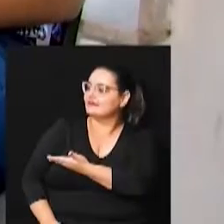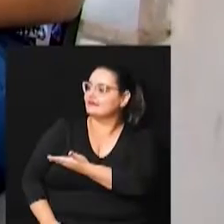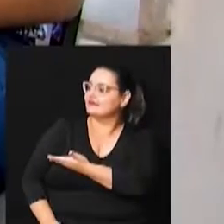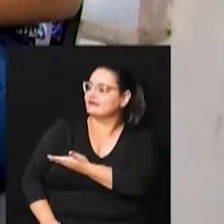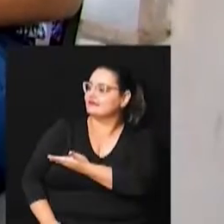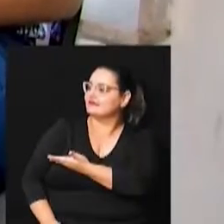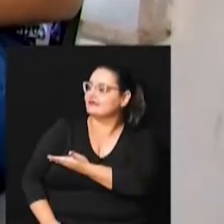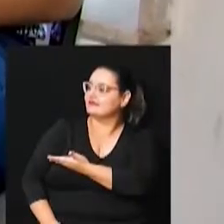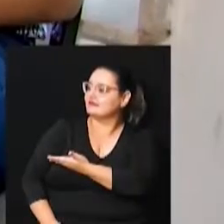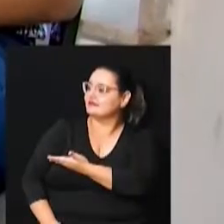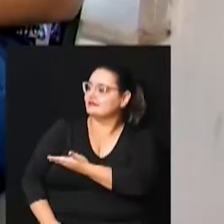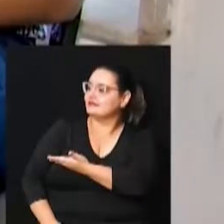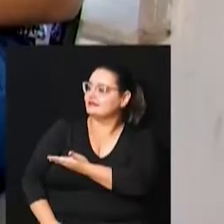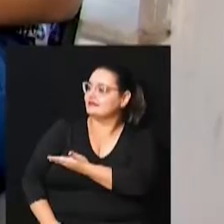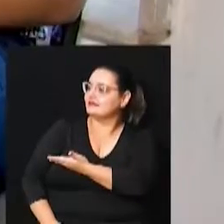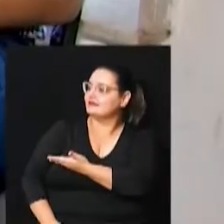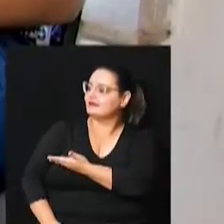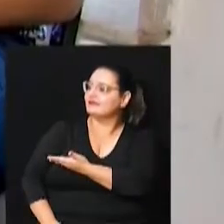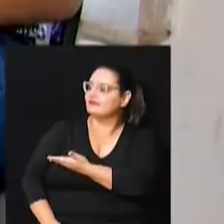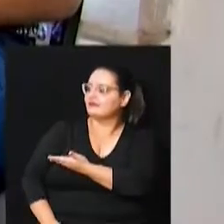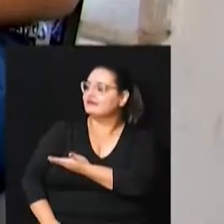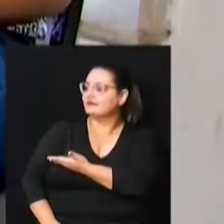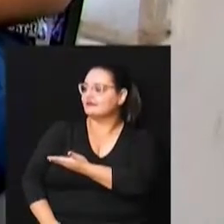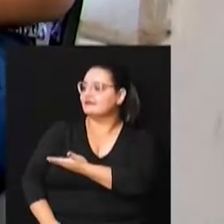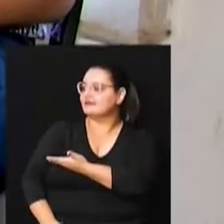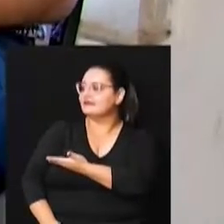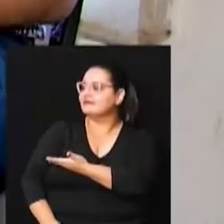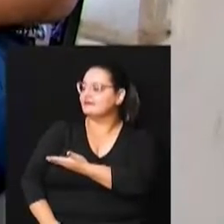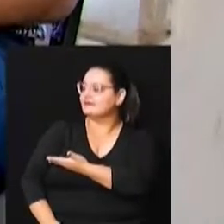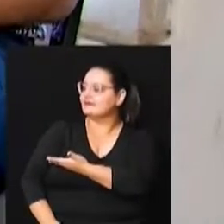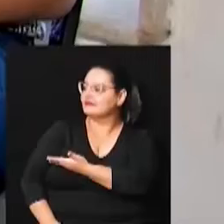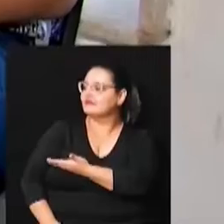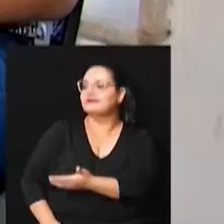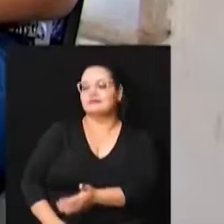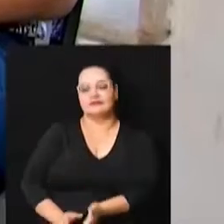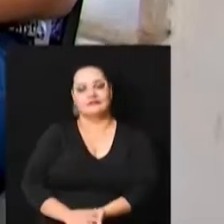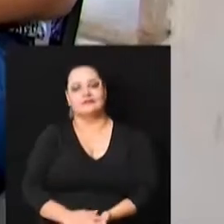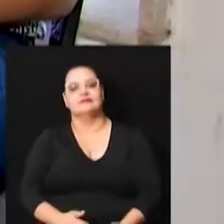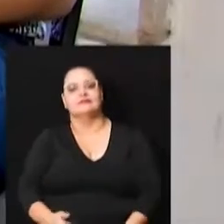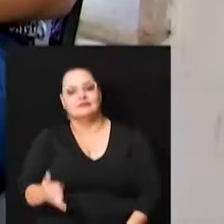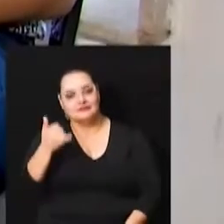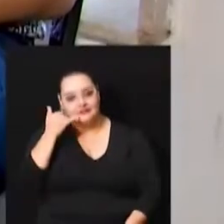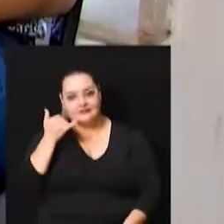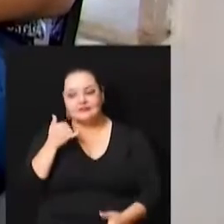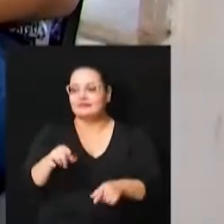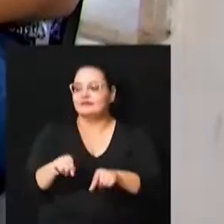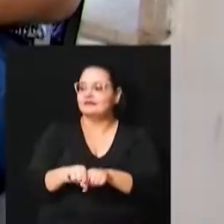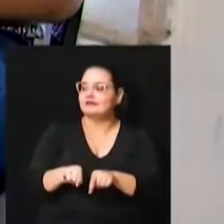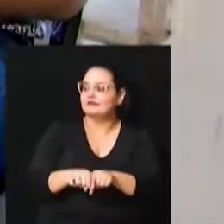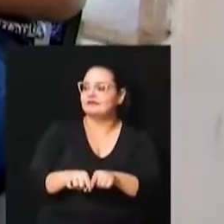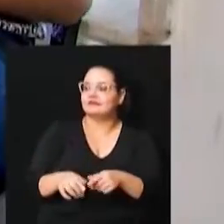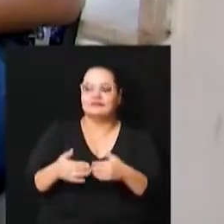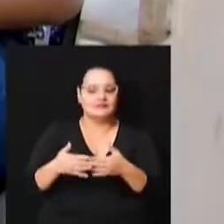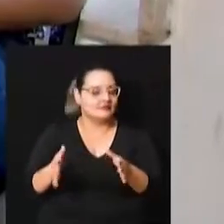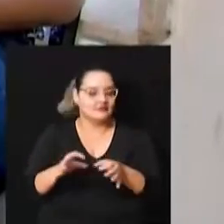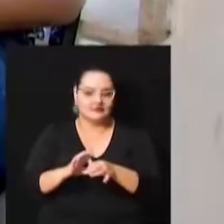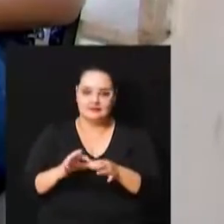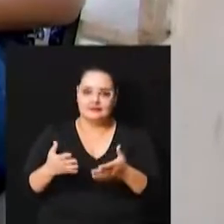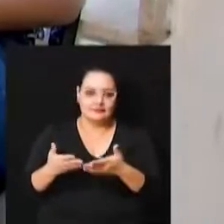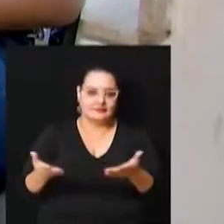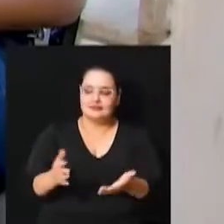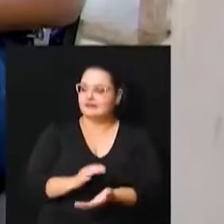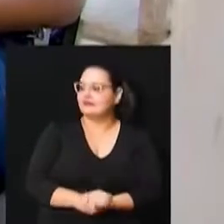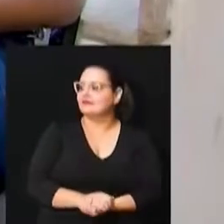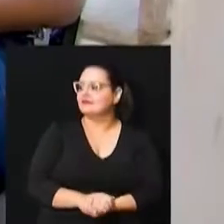2H Silta, _. Acho que vai dar para deixar, né? E também pode entrar em contato pelo telefone também. Eu estou totalmente